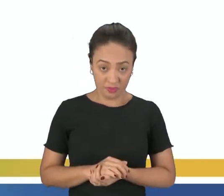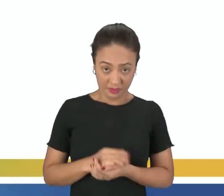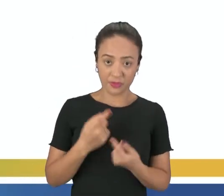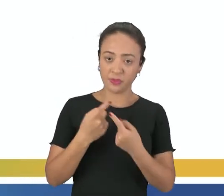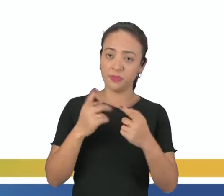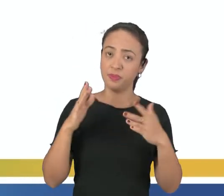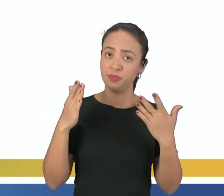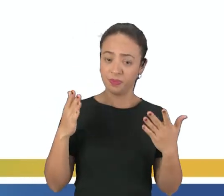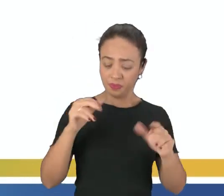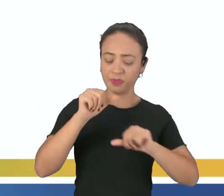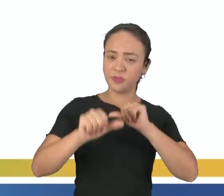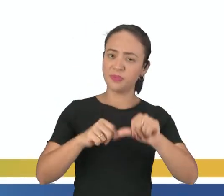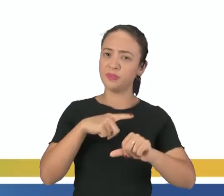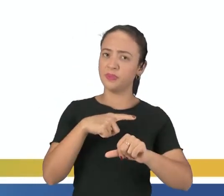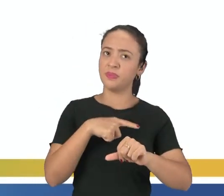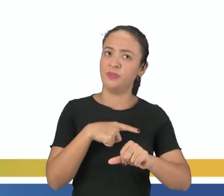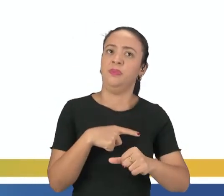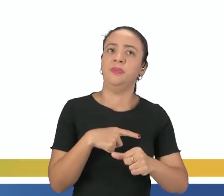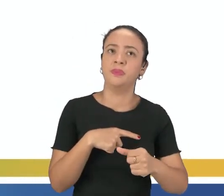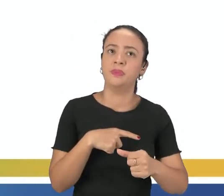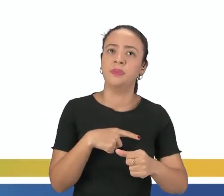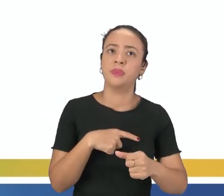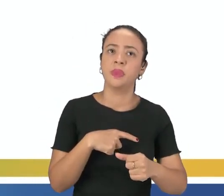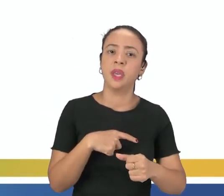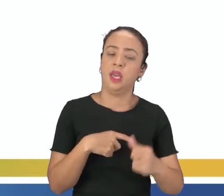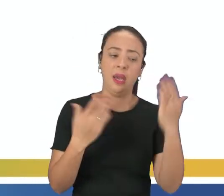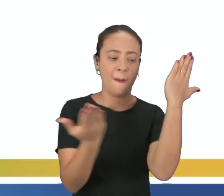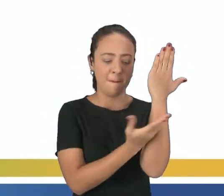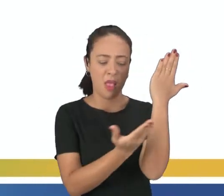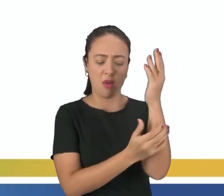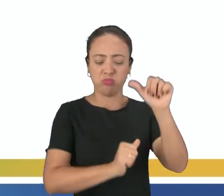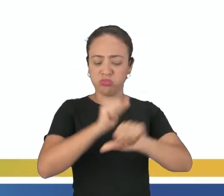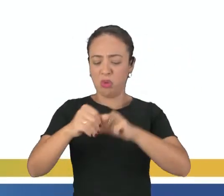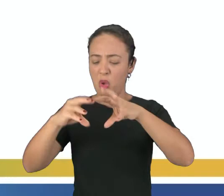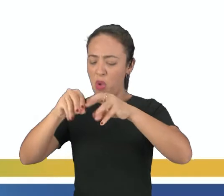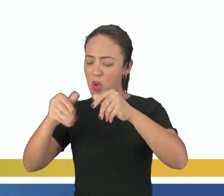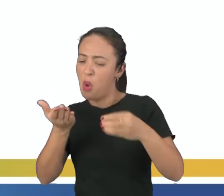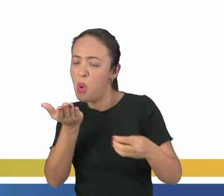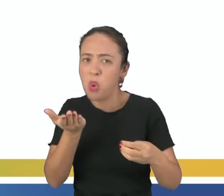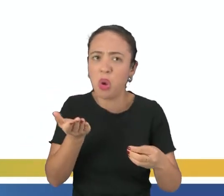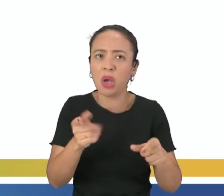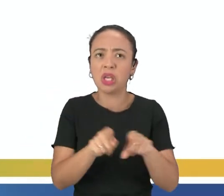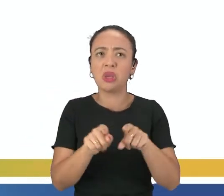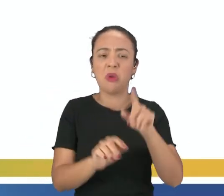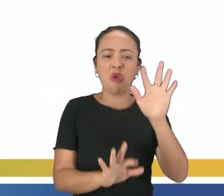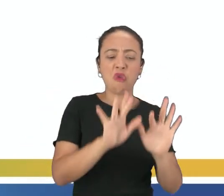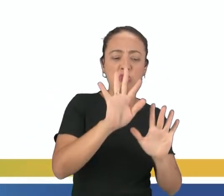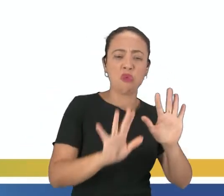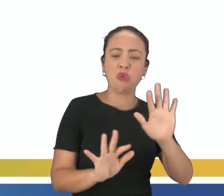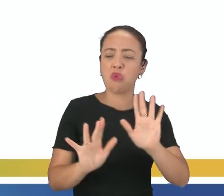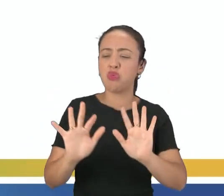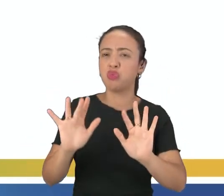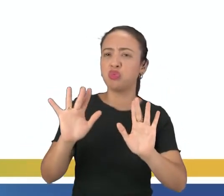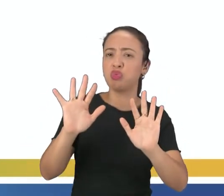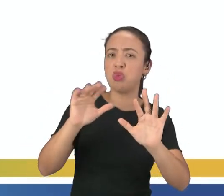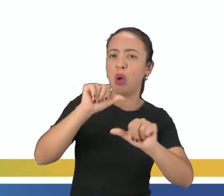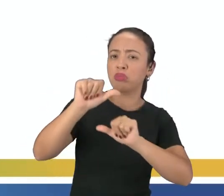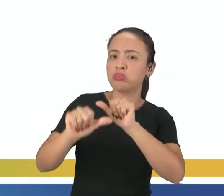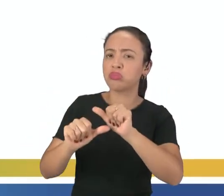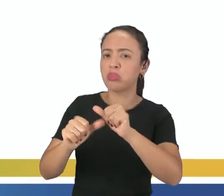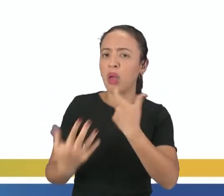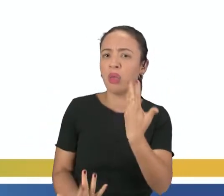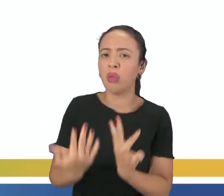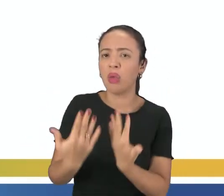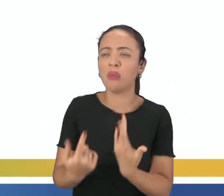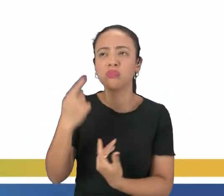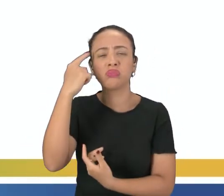que tipo de transformação é essa que faz a madeira virar cinza e fumaça virar fogo, né? Pense aí